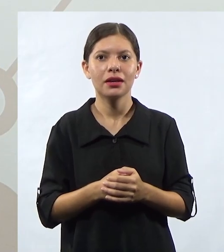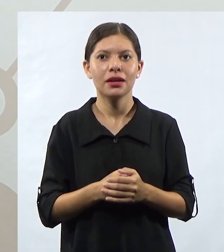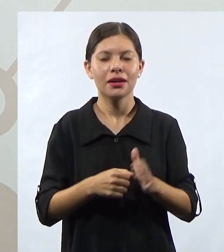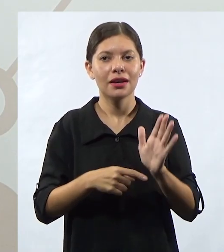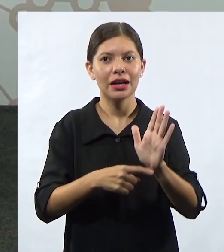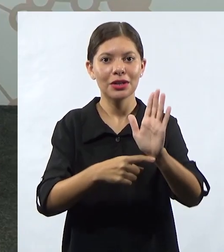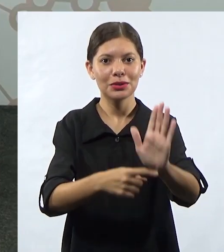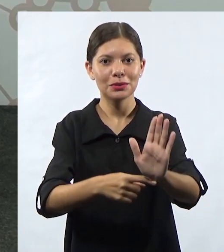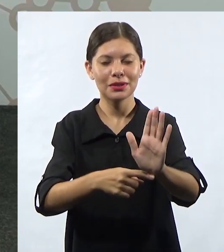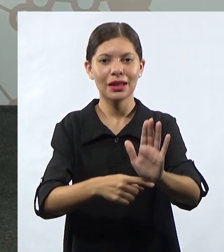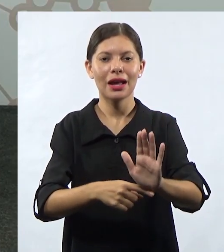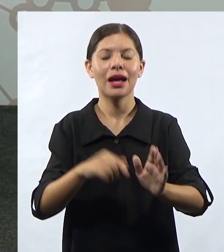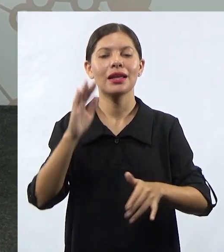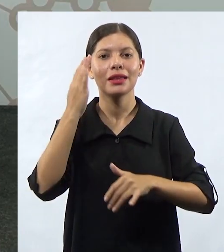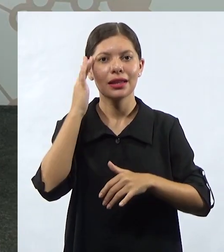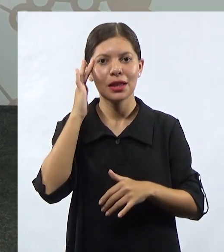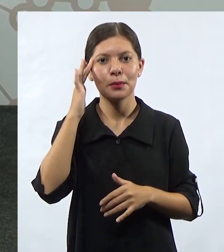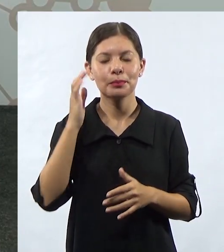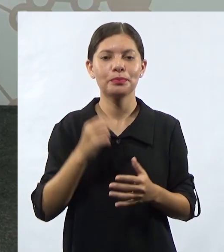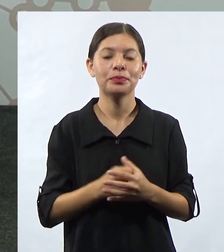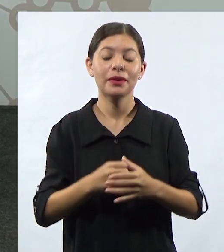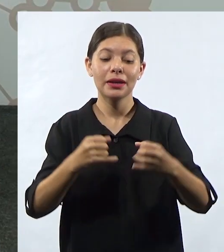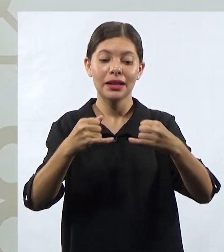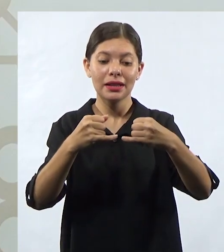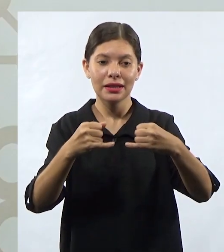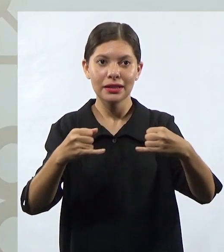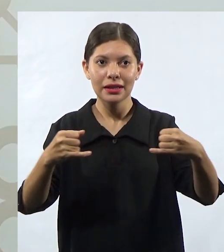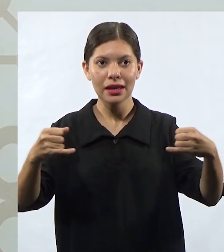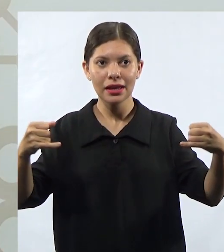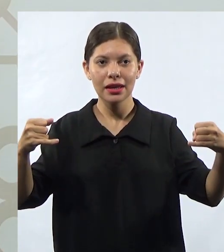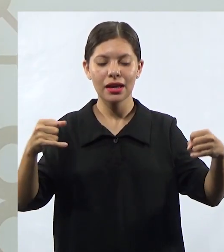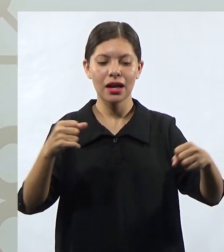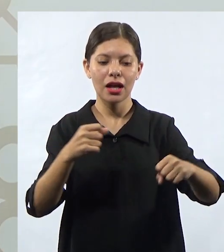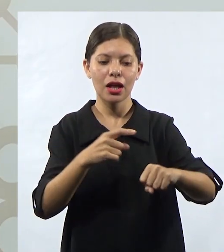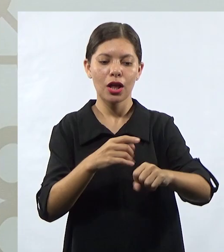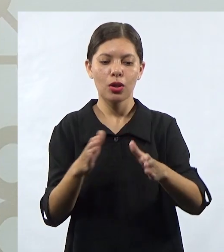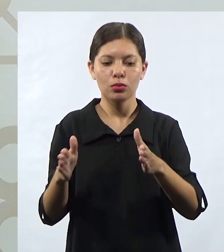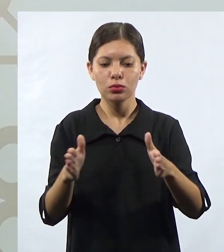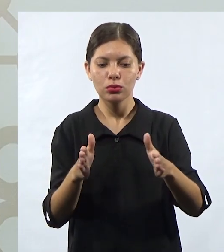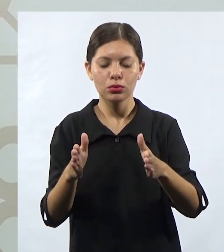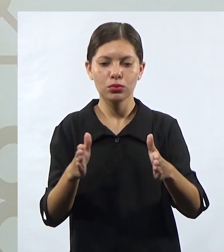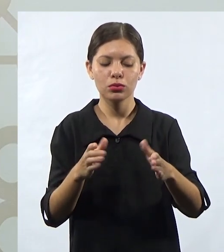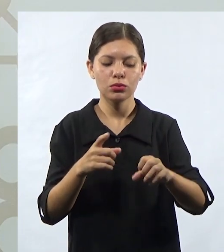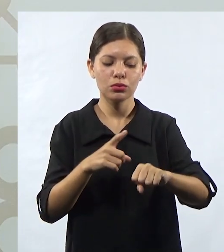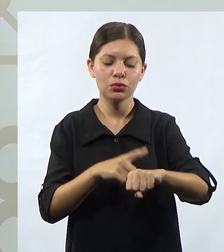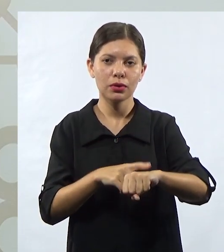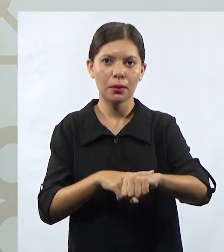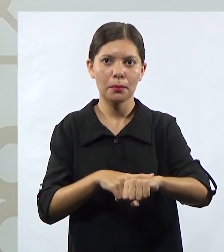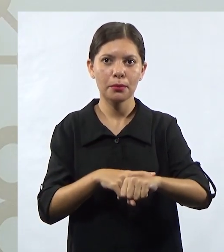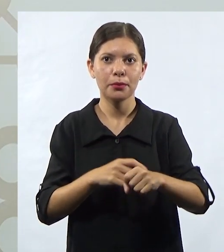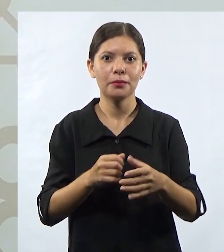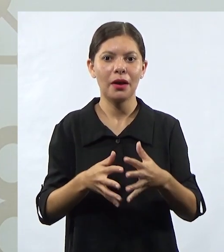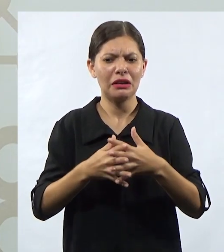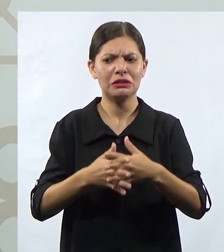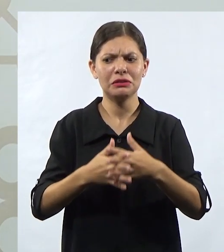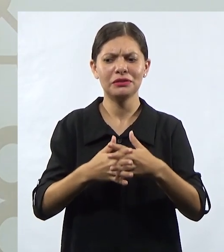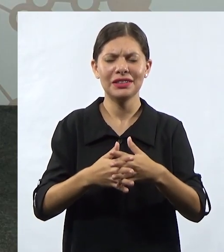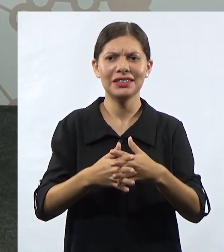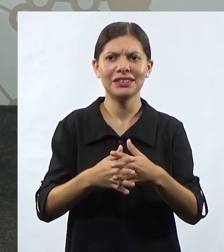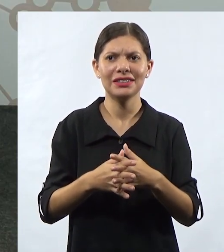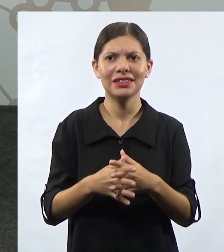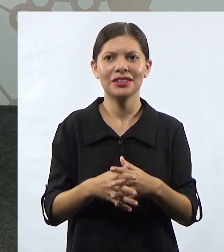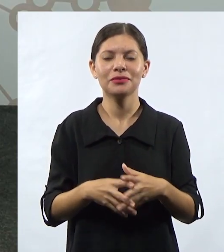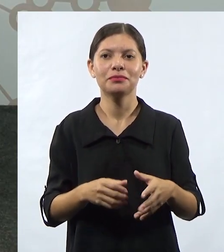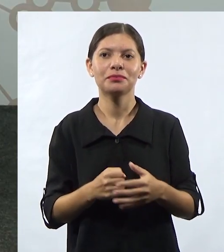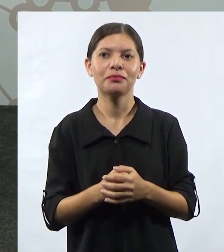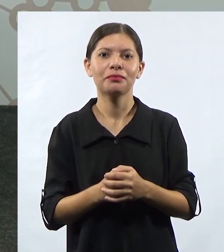que é uma linha do tempo? Bom, a linha do tempo, professor Saulo, é algo muito complexo. Brincadeira.